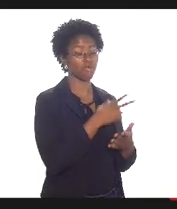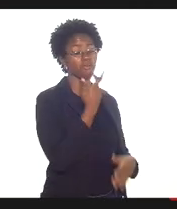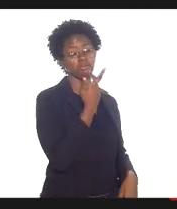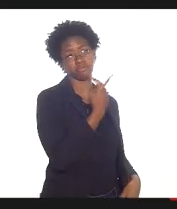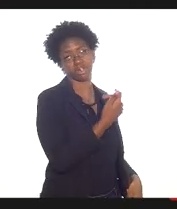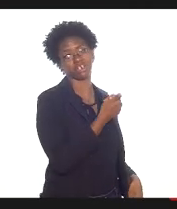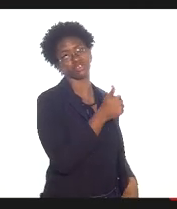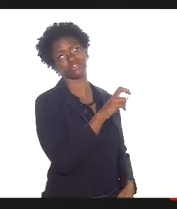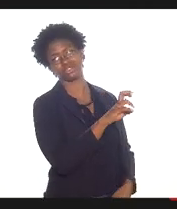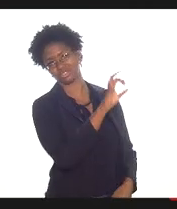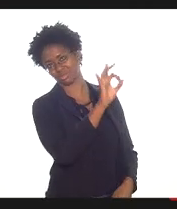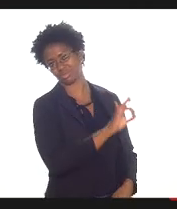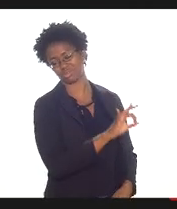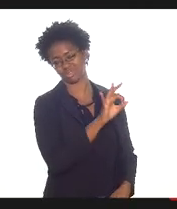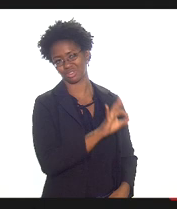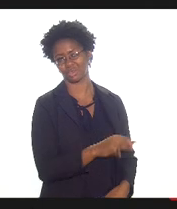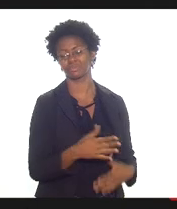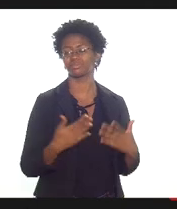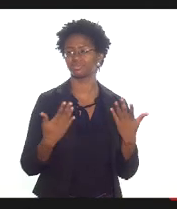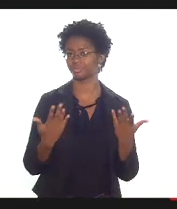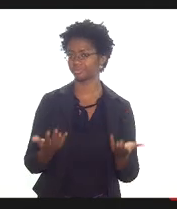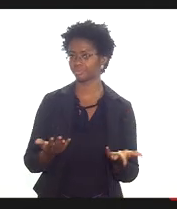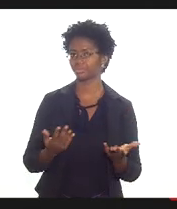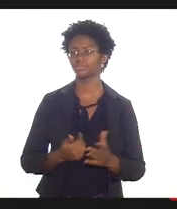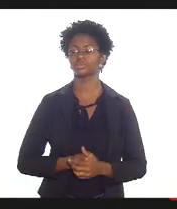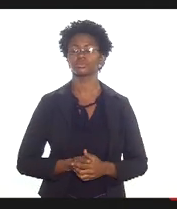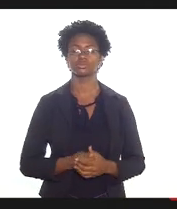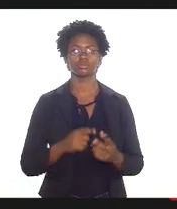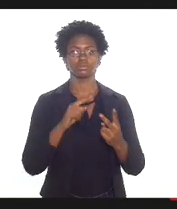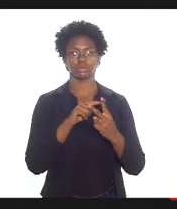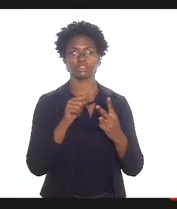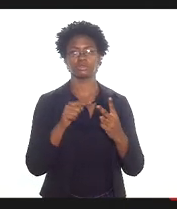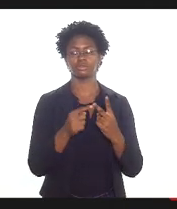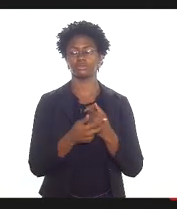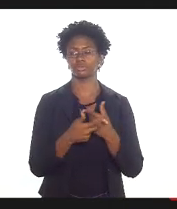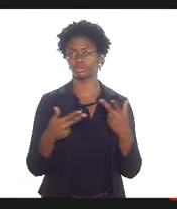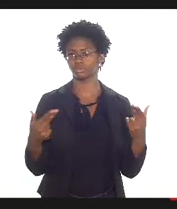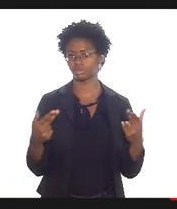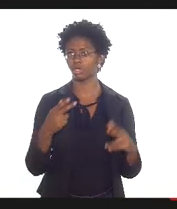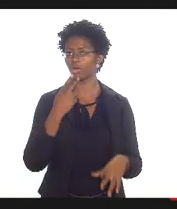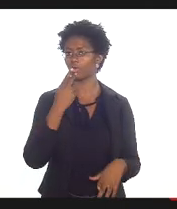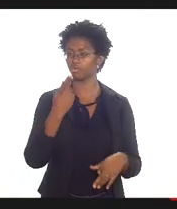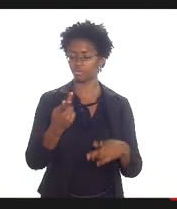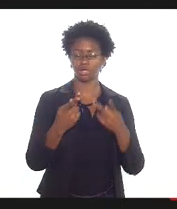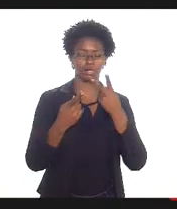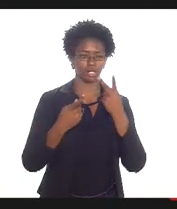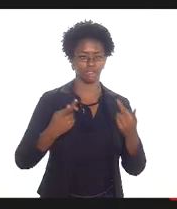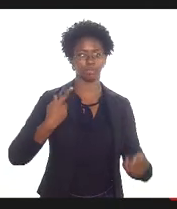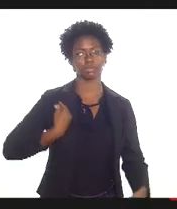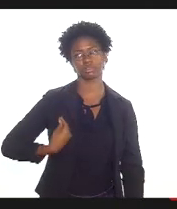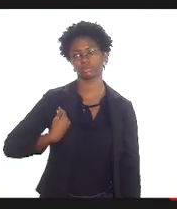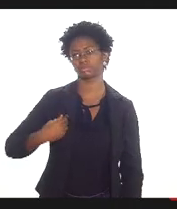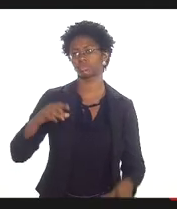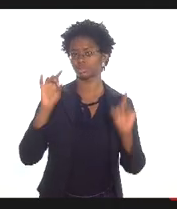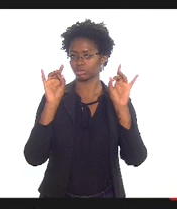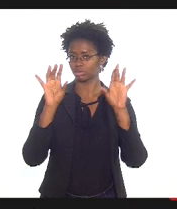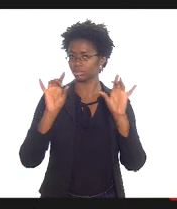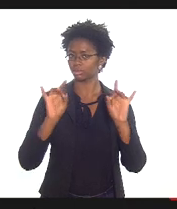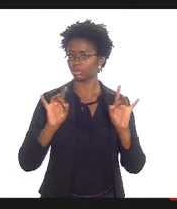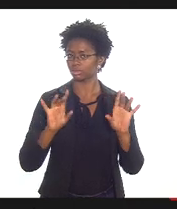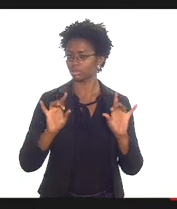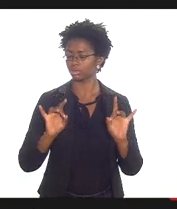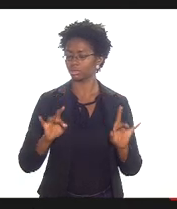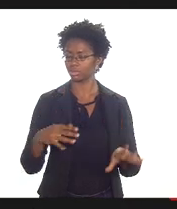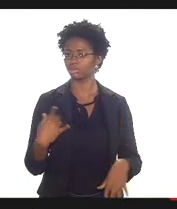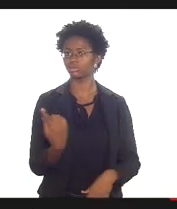de 15%. Então, nos dois itens primeiros, nós vamos estar falando de participação especial. Quando